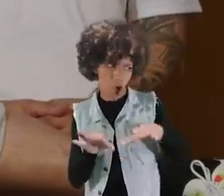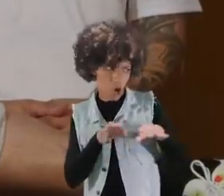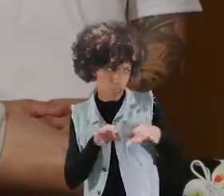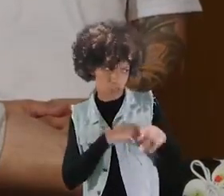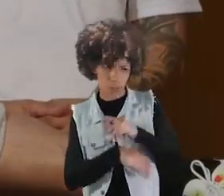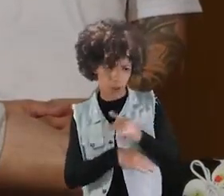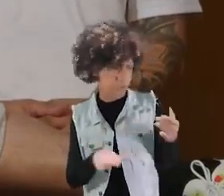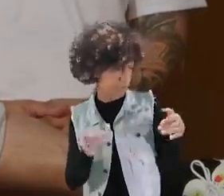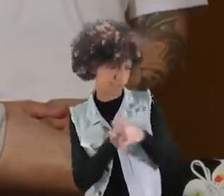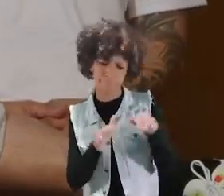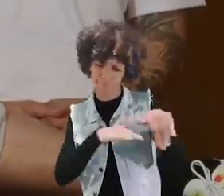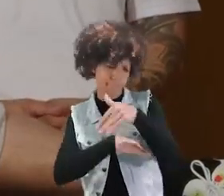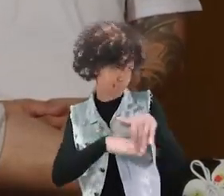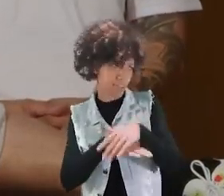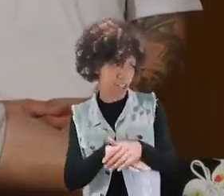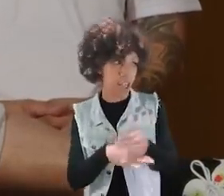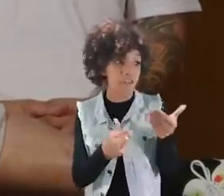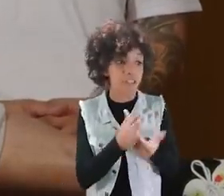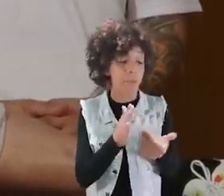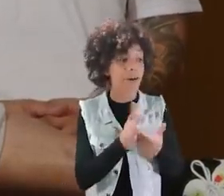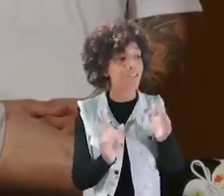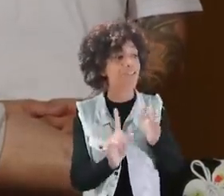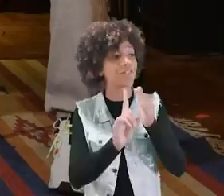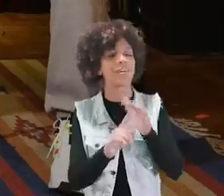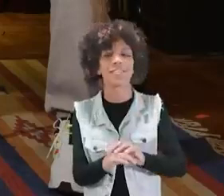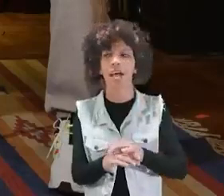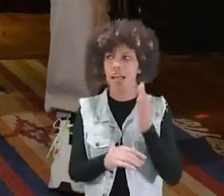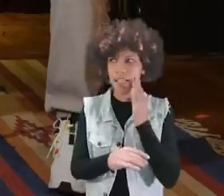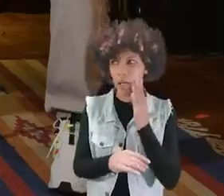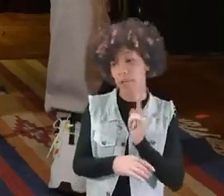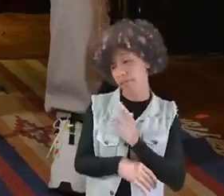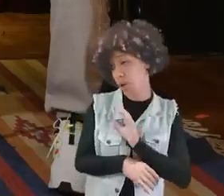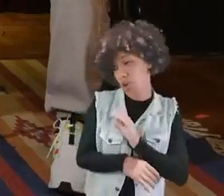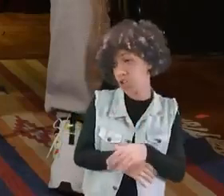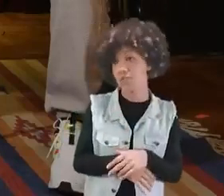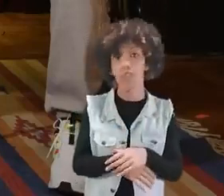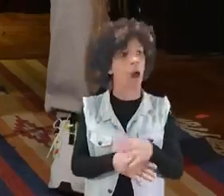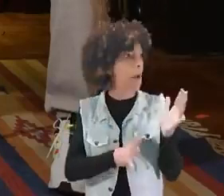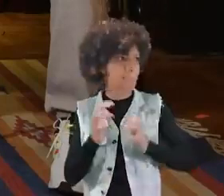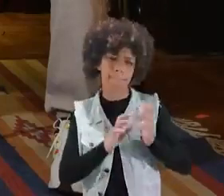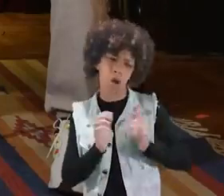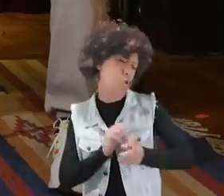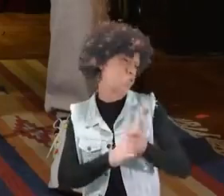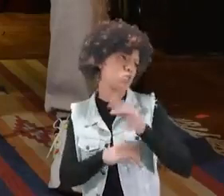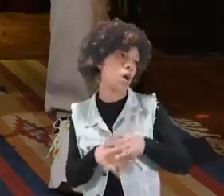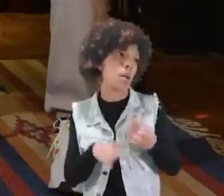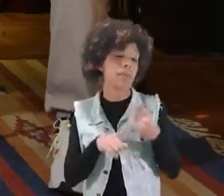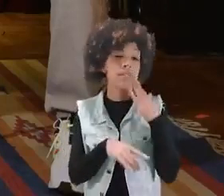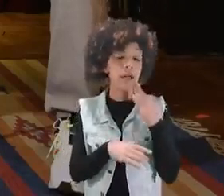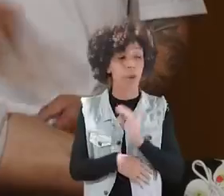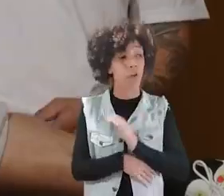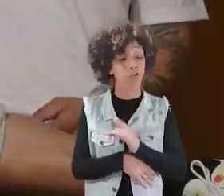então você não liberto e você perde a referência o cara sabe que vai ter o jogo do Corinthians então a porrada